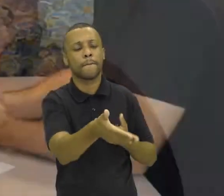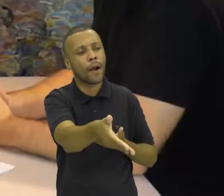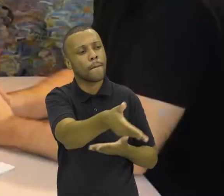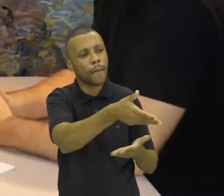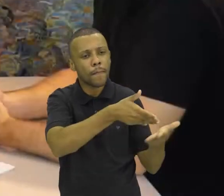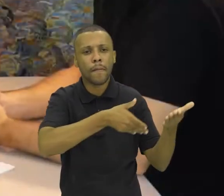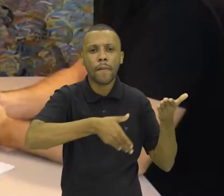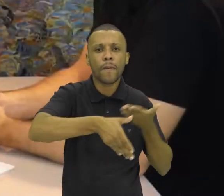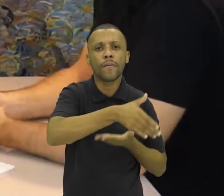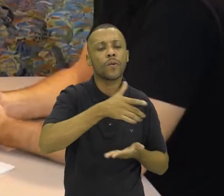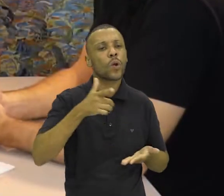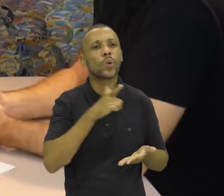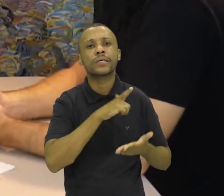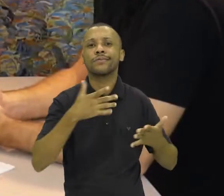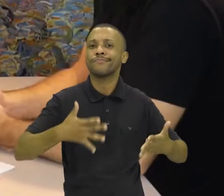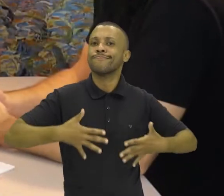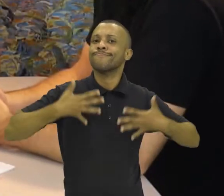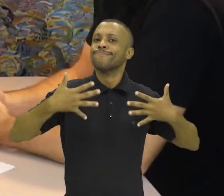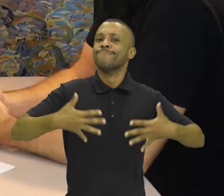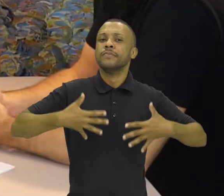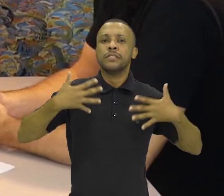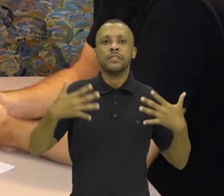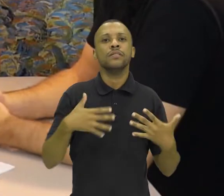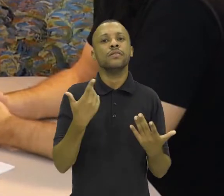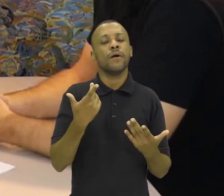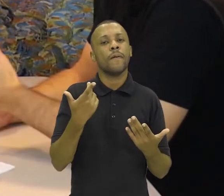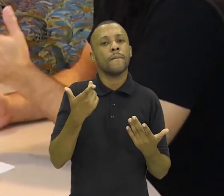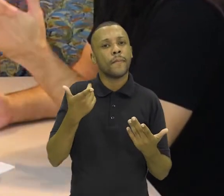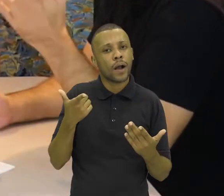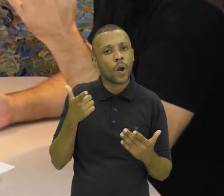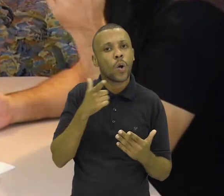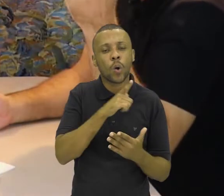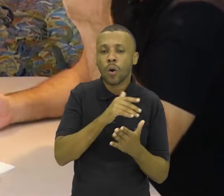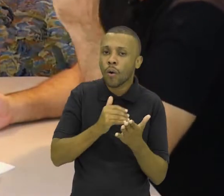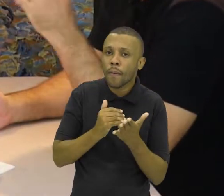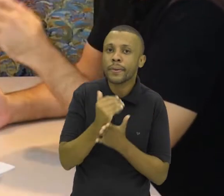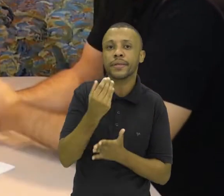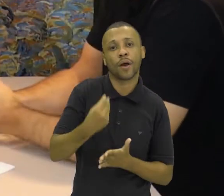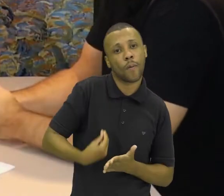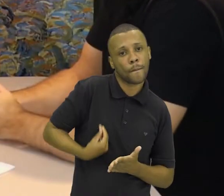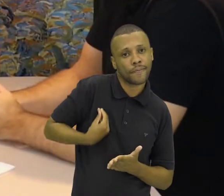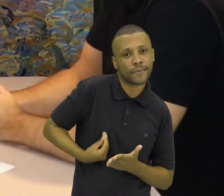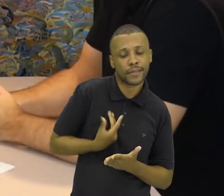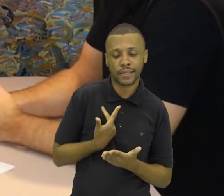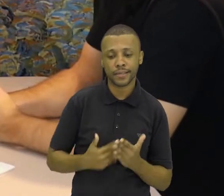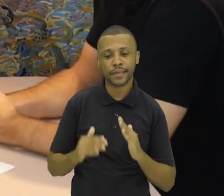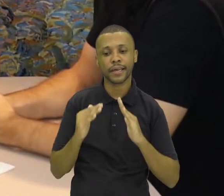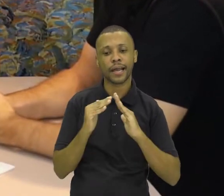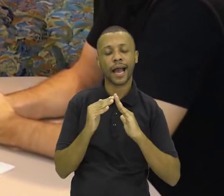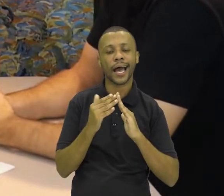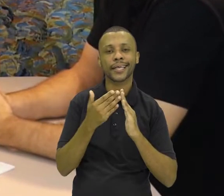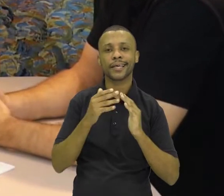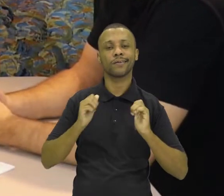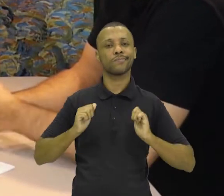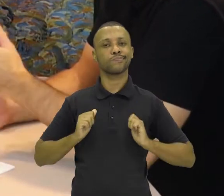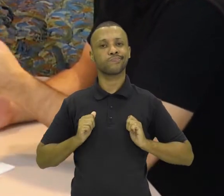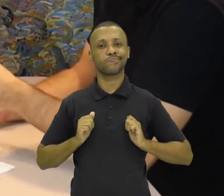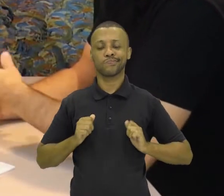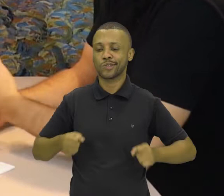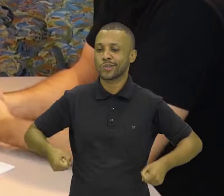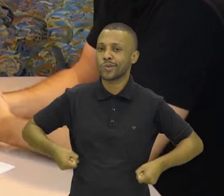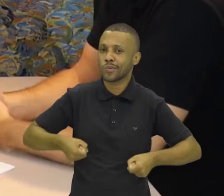não... As coisas não são difundidas. Ontem eu estava discutindo em casa lá sobre a questão de